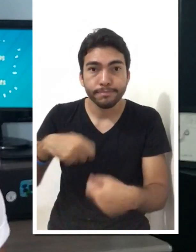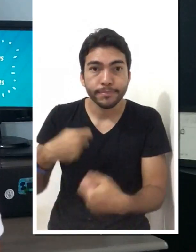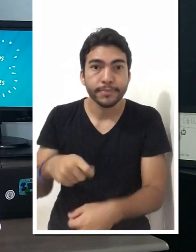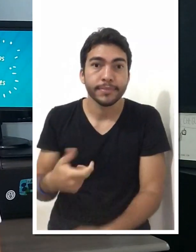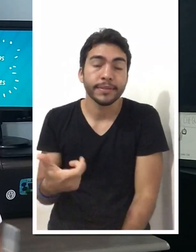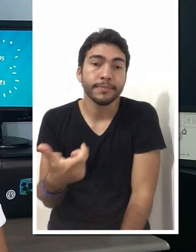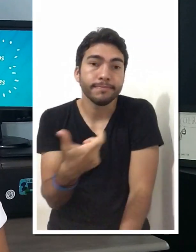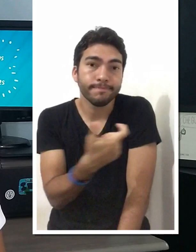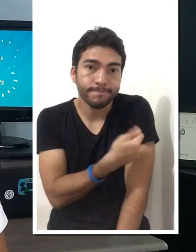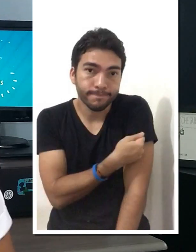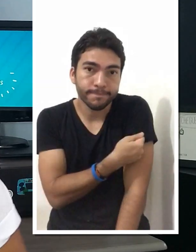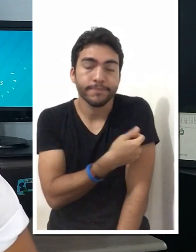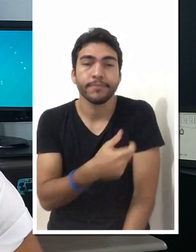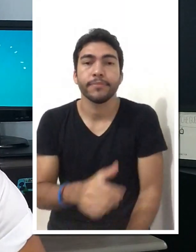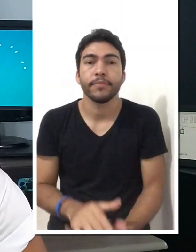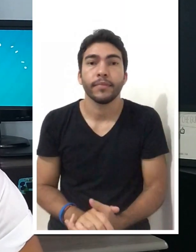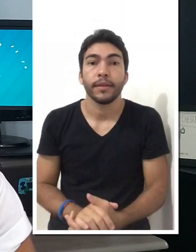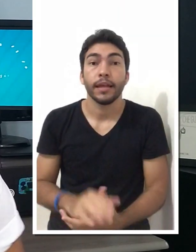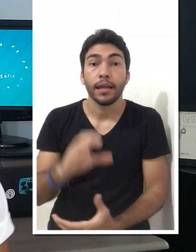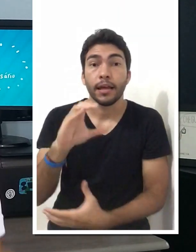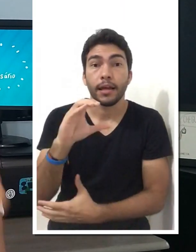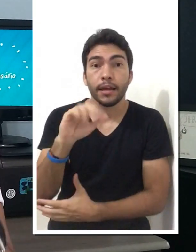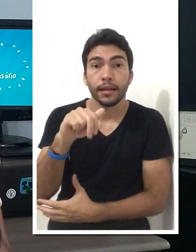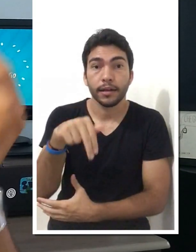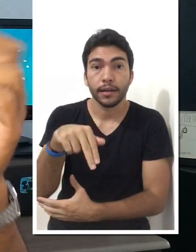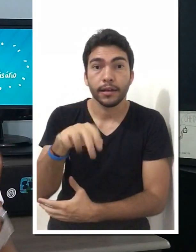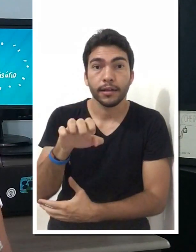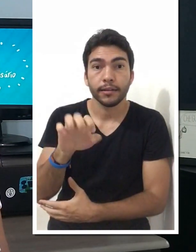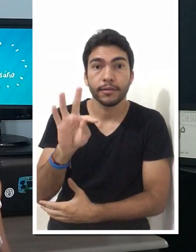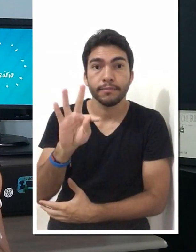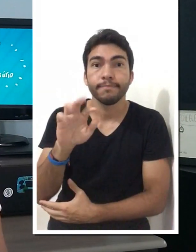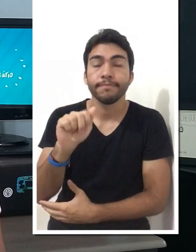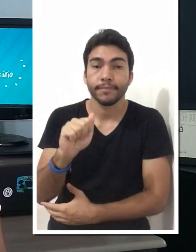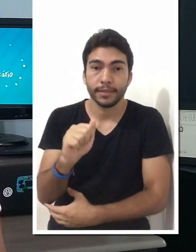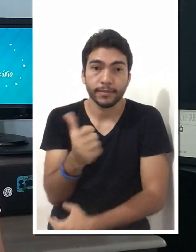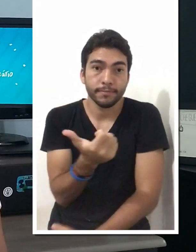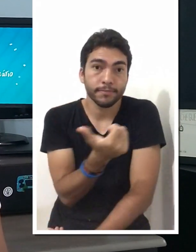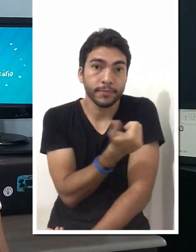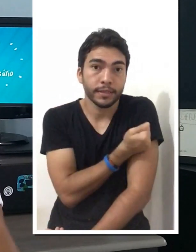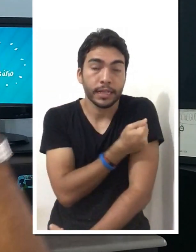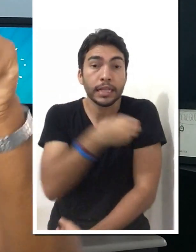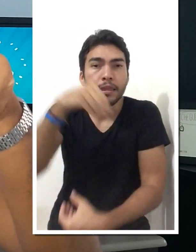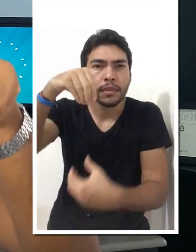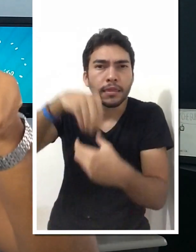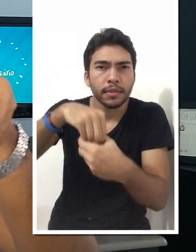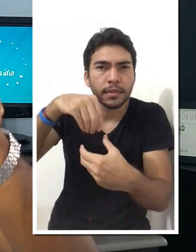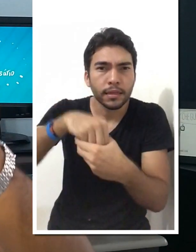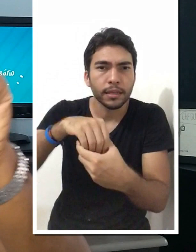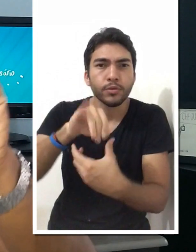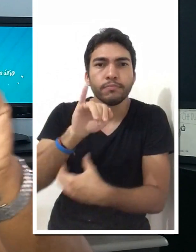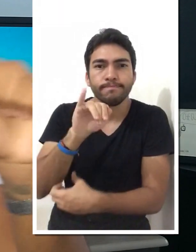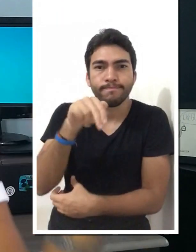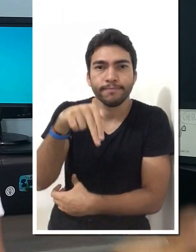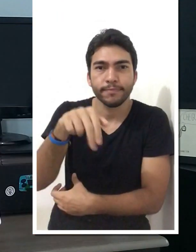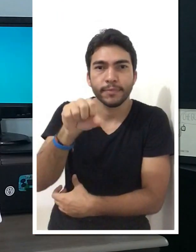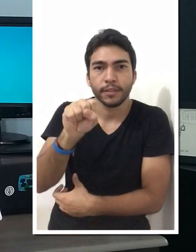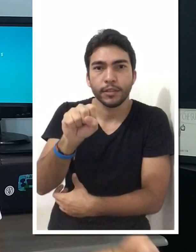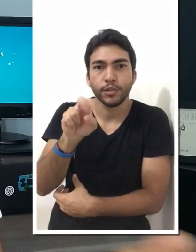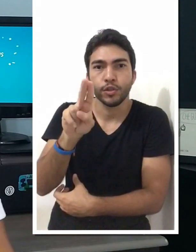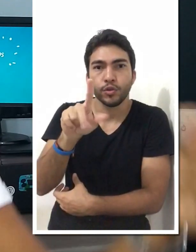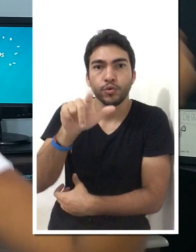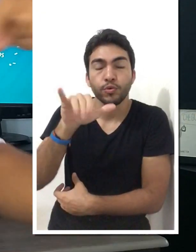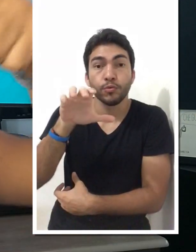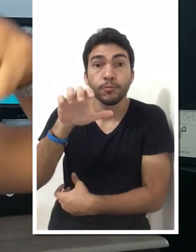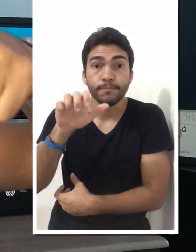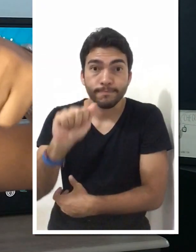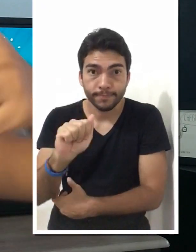na alimentação. As canetas, ela vem a insulina aqui e a agulha, ela vem separado,